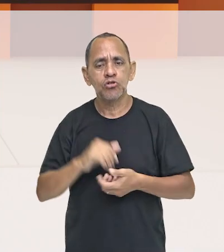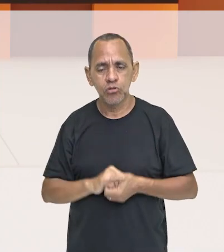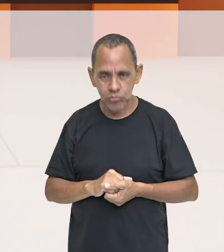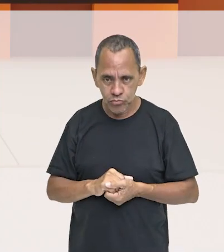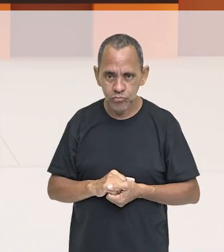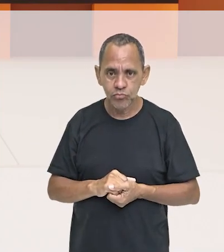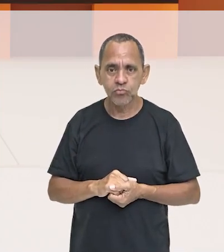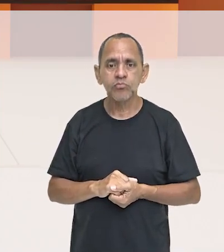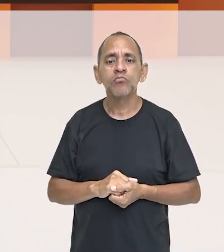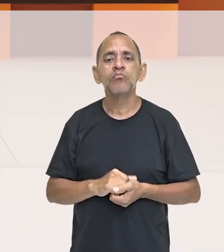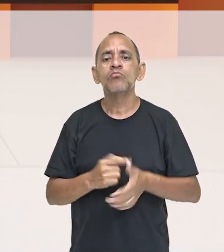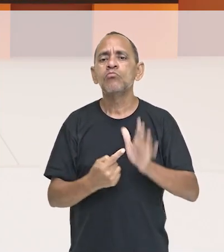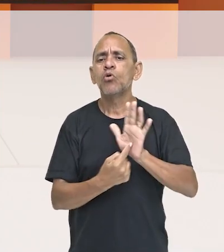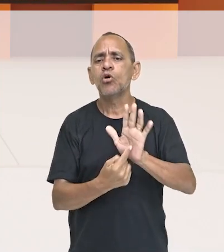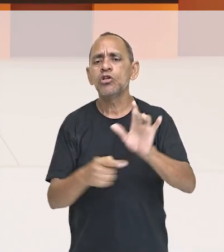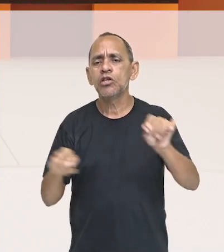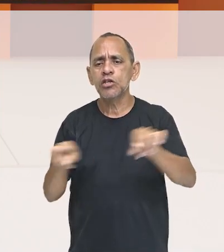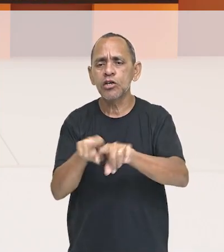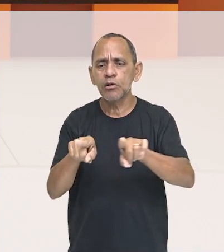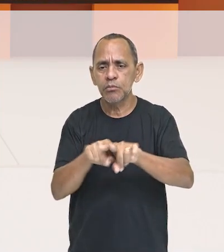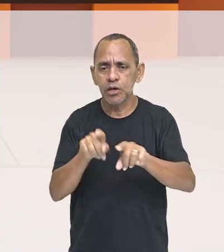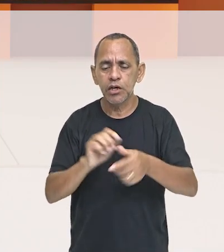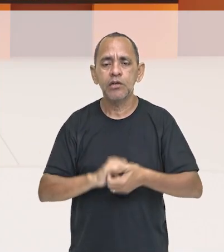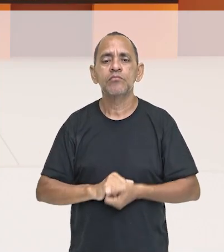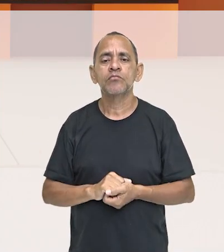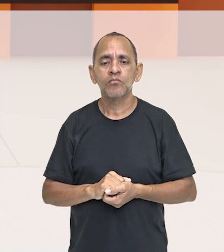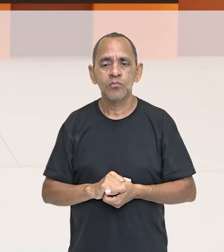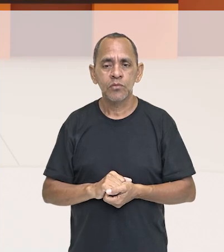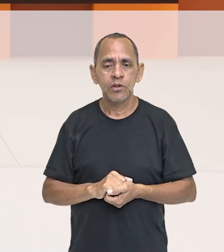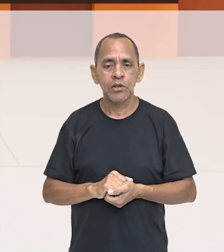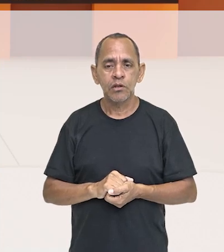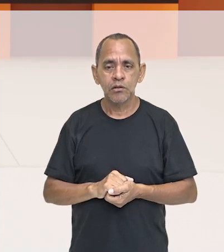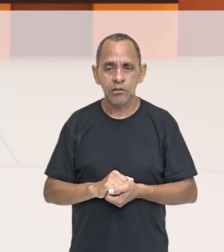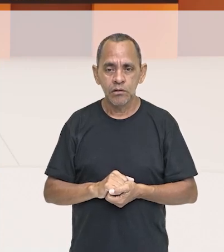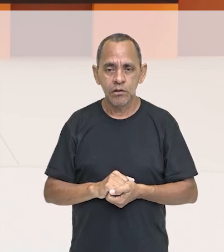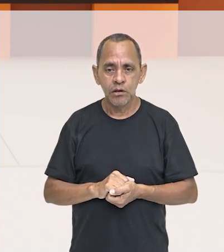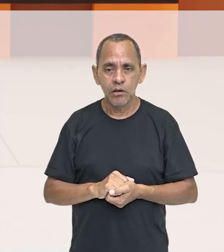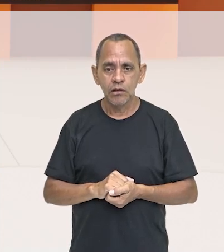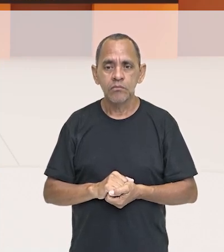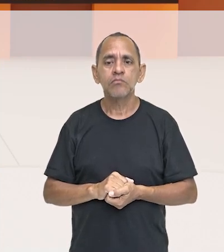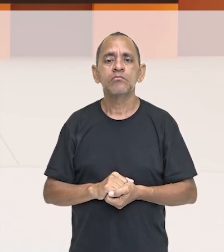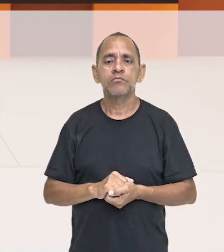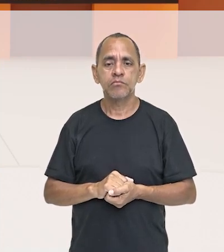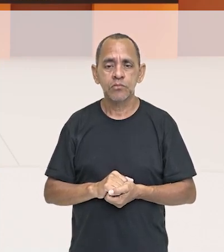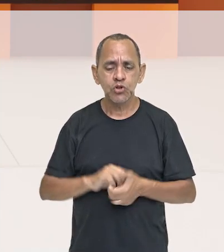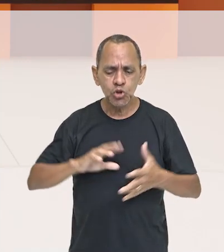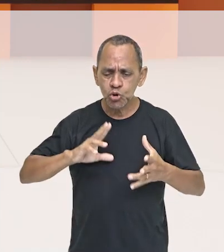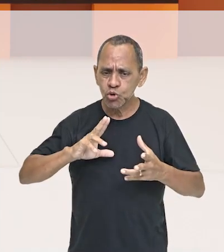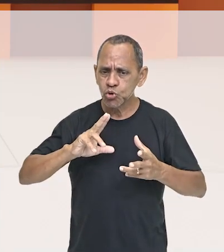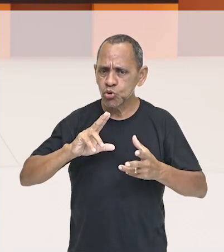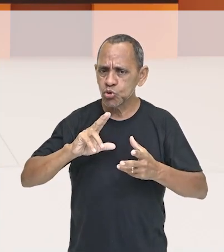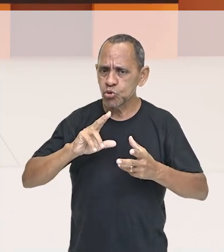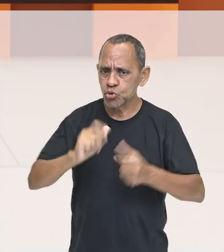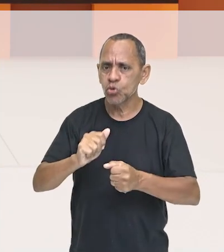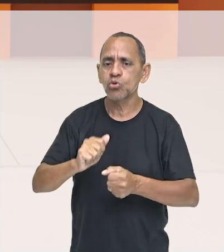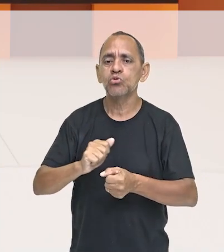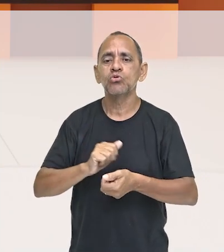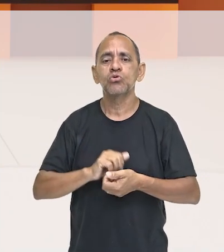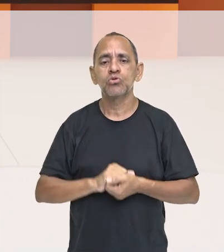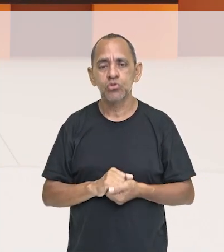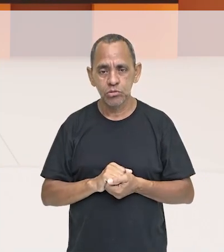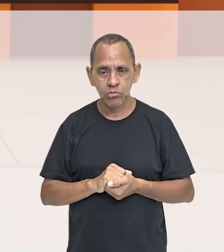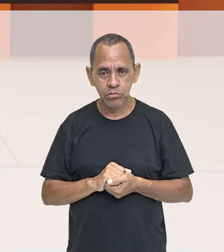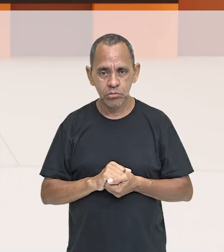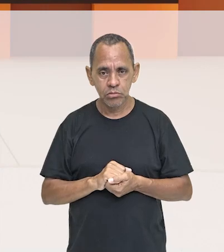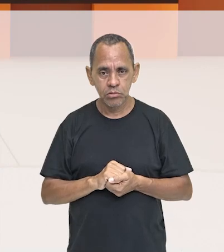a figura dos pajés, dos benzedores, como os benfazejos curadores, os peritos